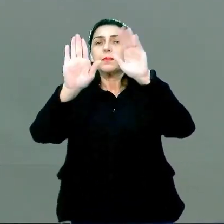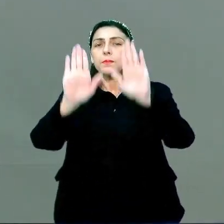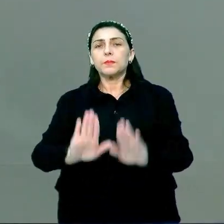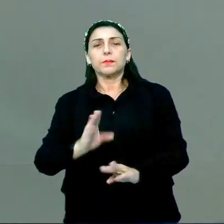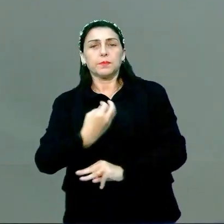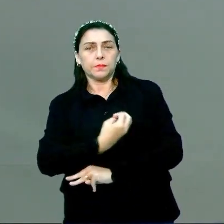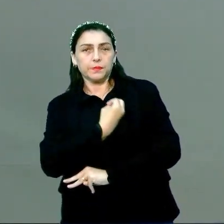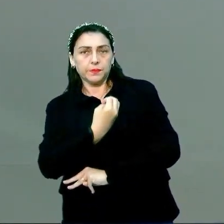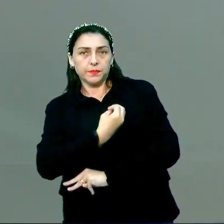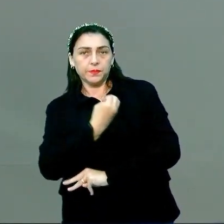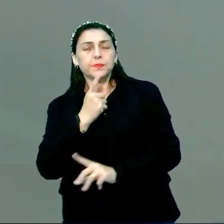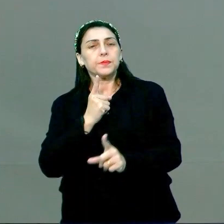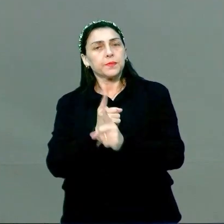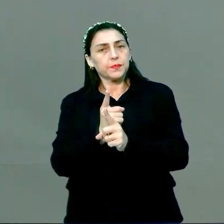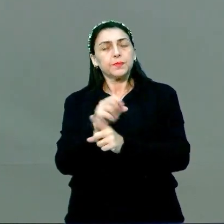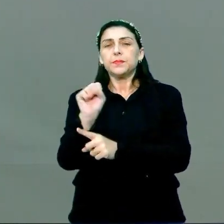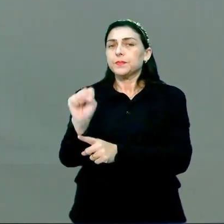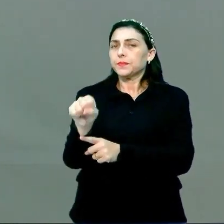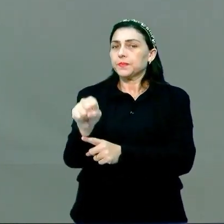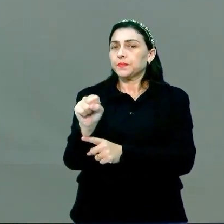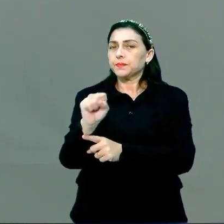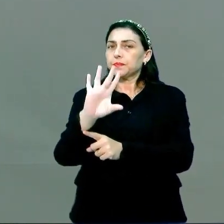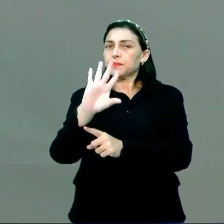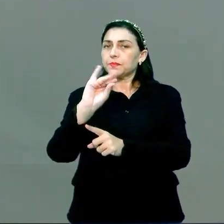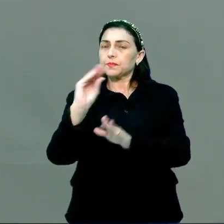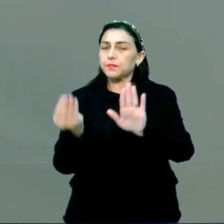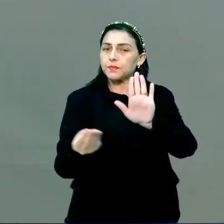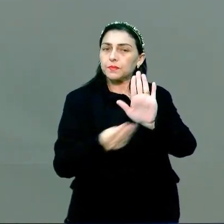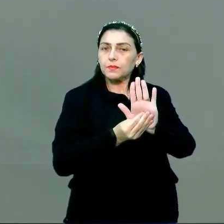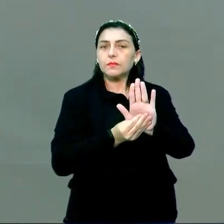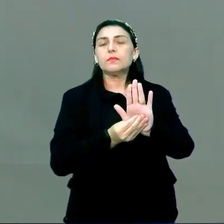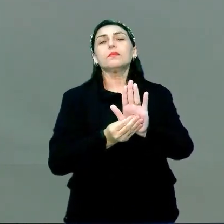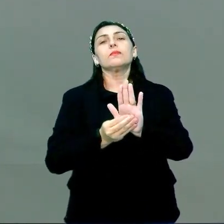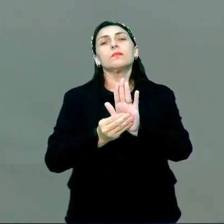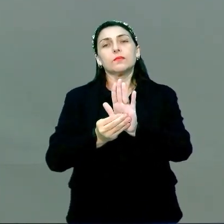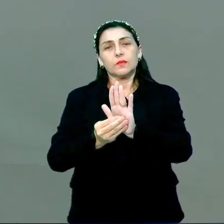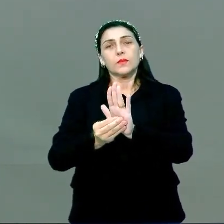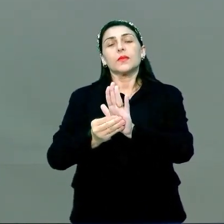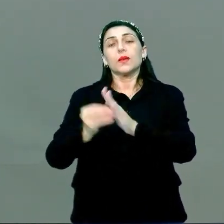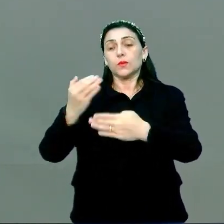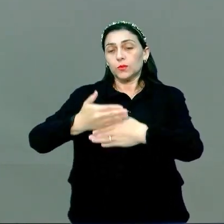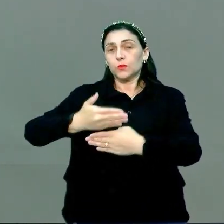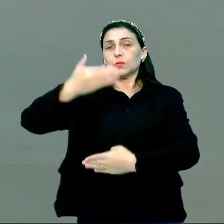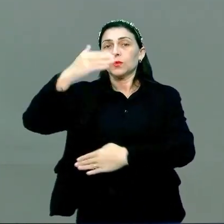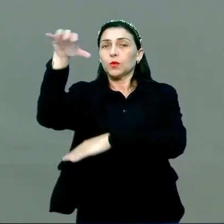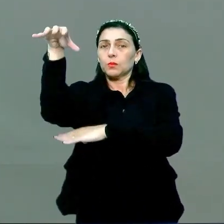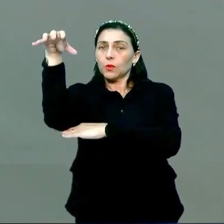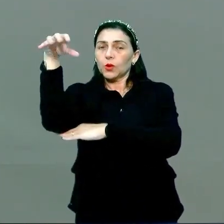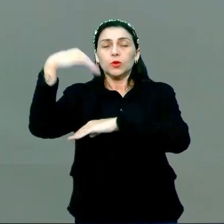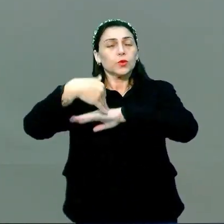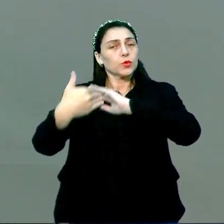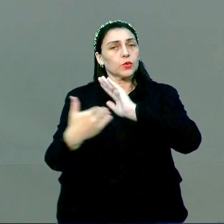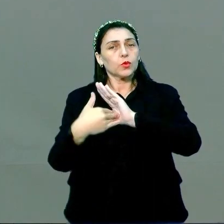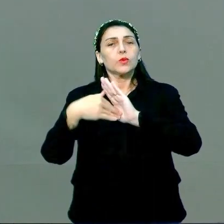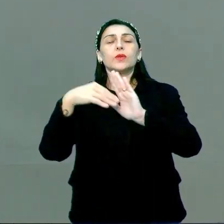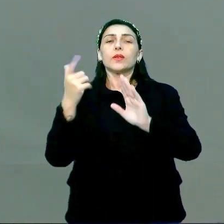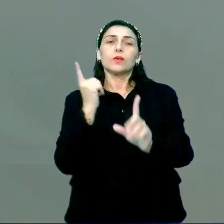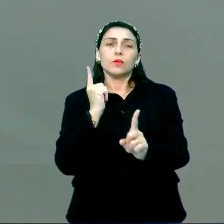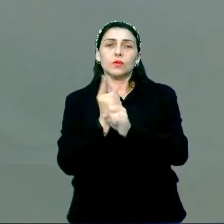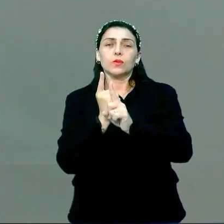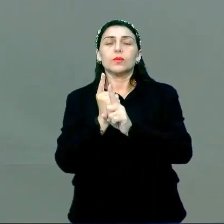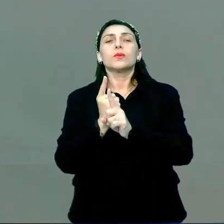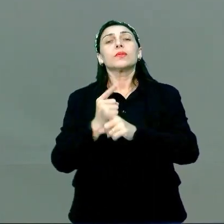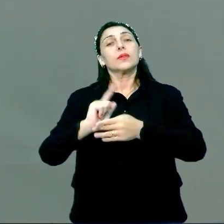e observar, você vai encontrar um cartaz. Colado numa parede, colado num poste, num muro, em todos os lugares você